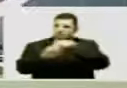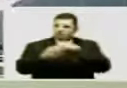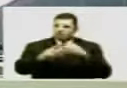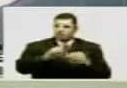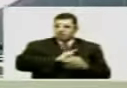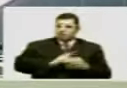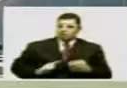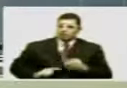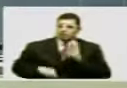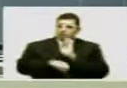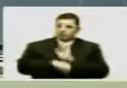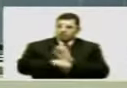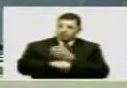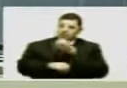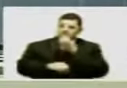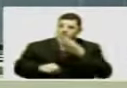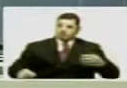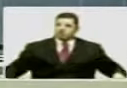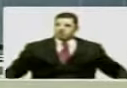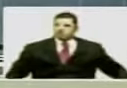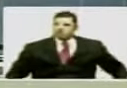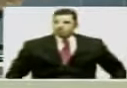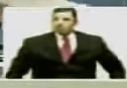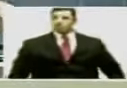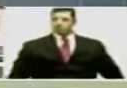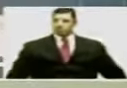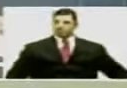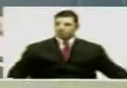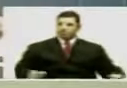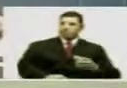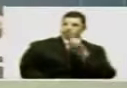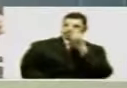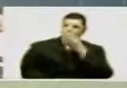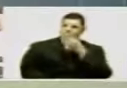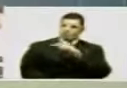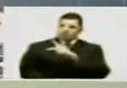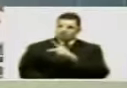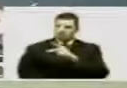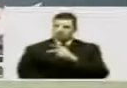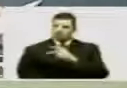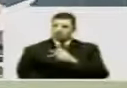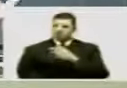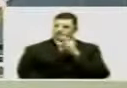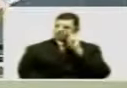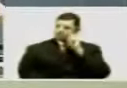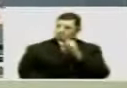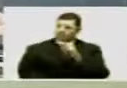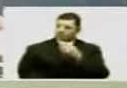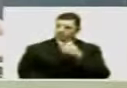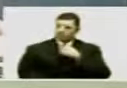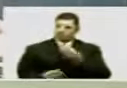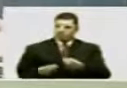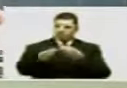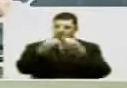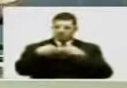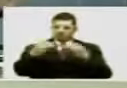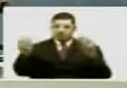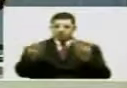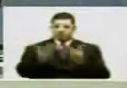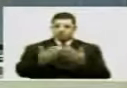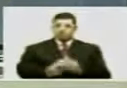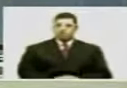pelo governo do Estado. E por uma coincidência dessa do destino, eu recebi